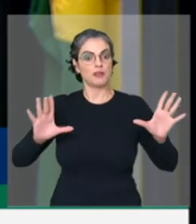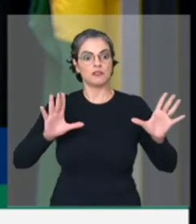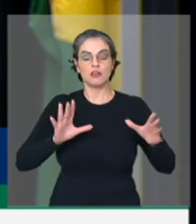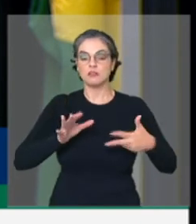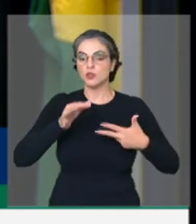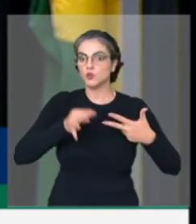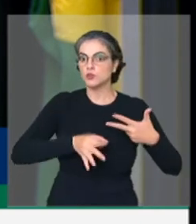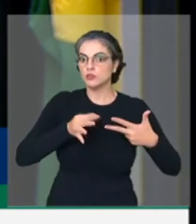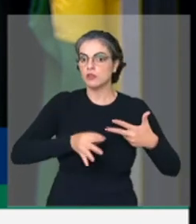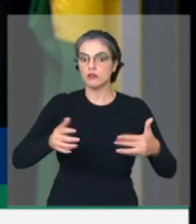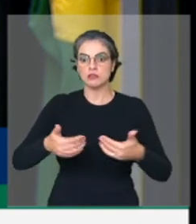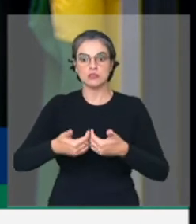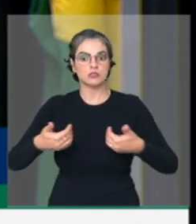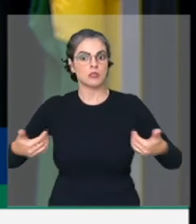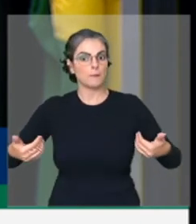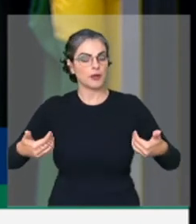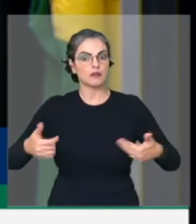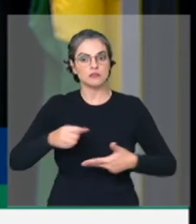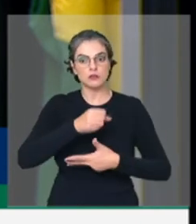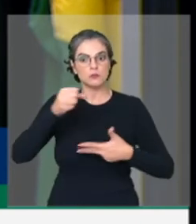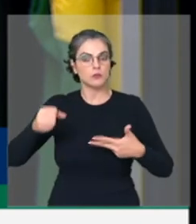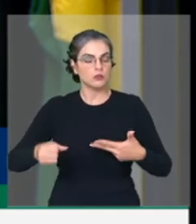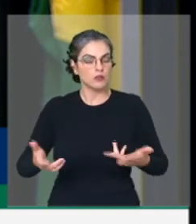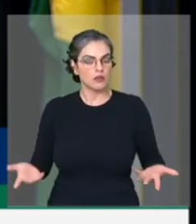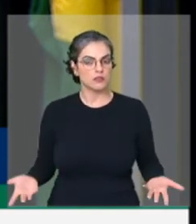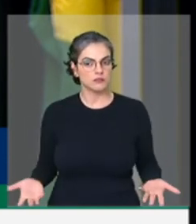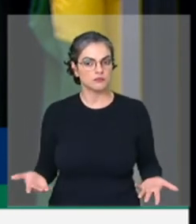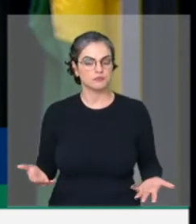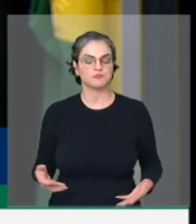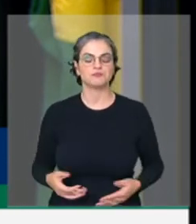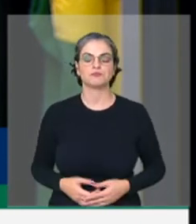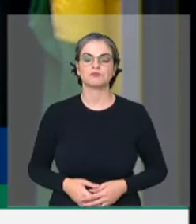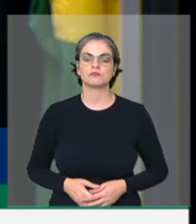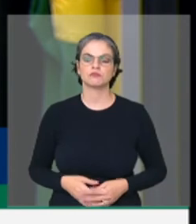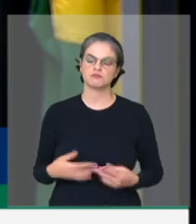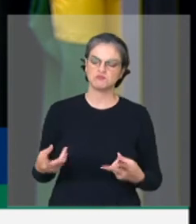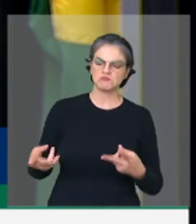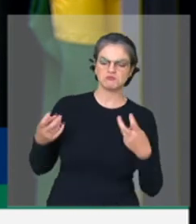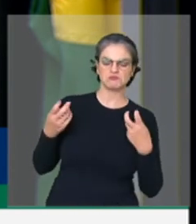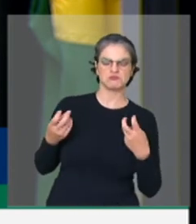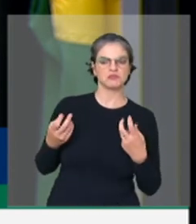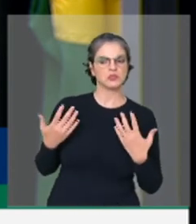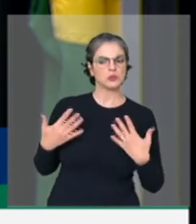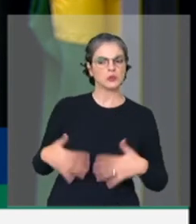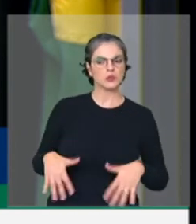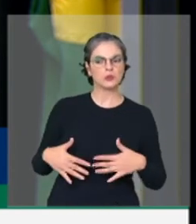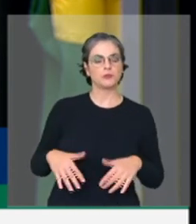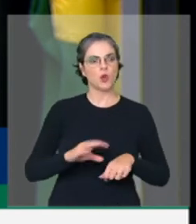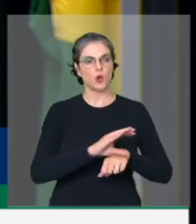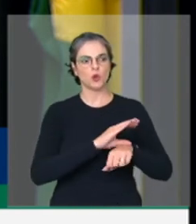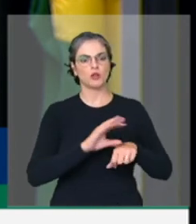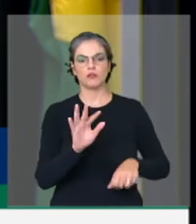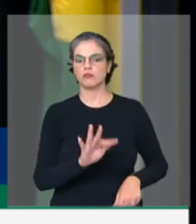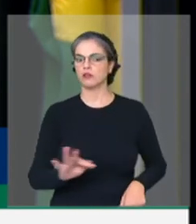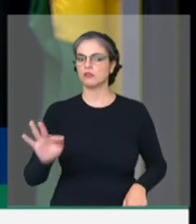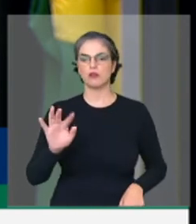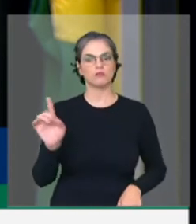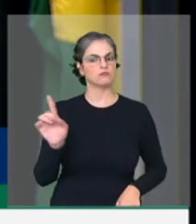a separação dos poderes. Entendeu que a Constituição Federal não alberga